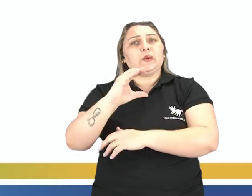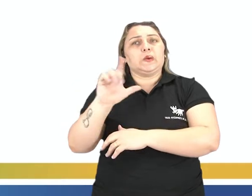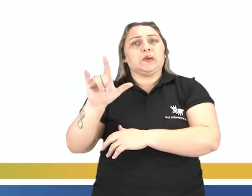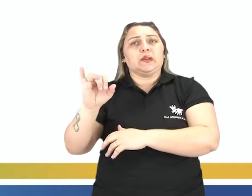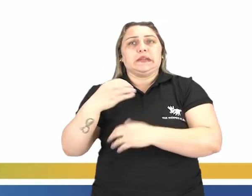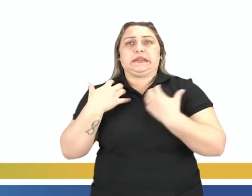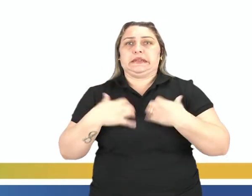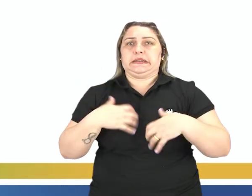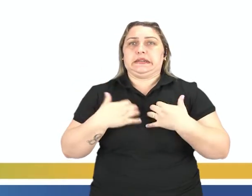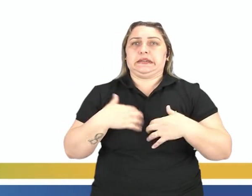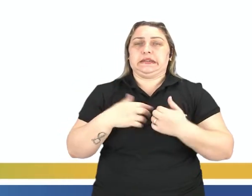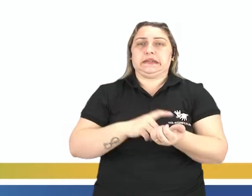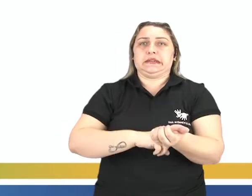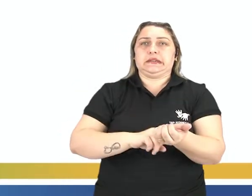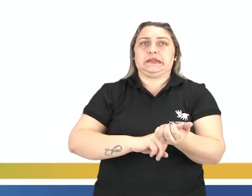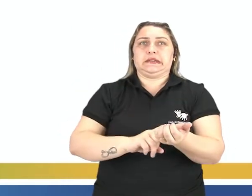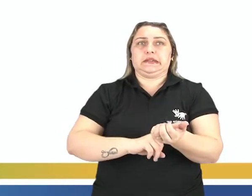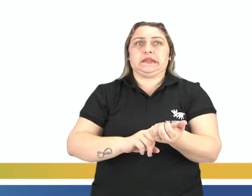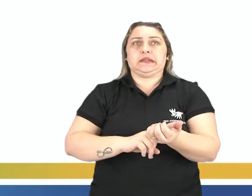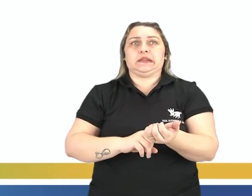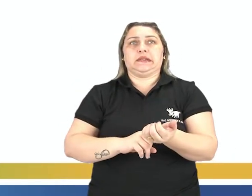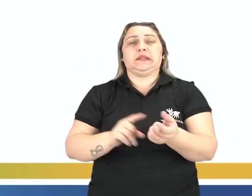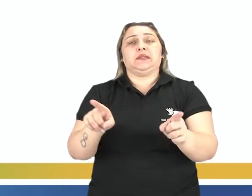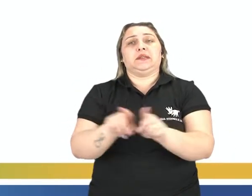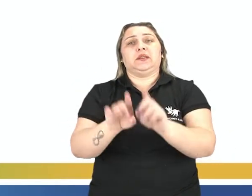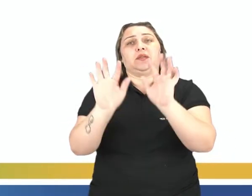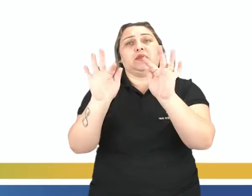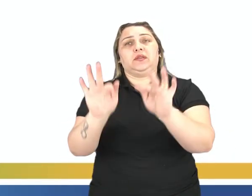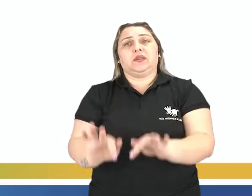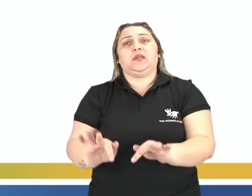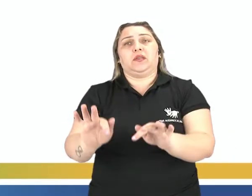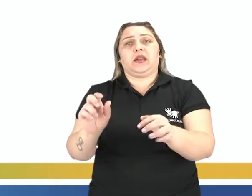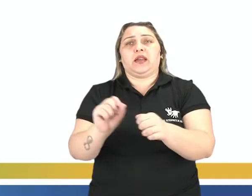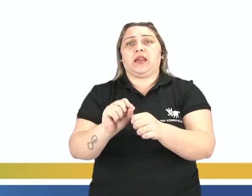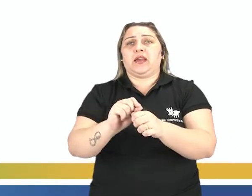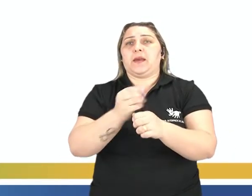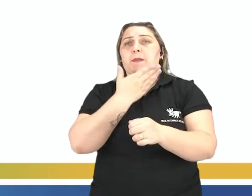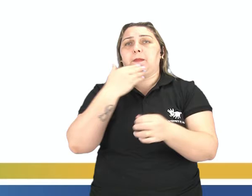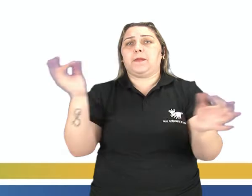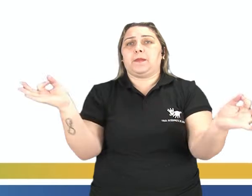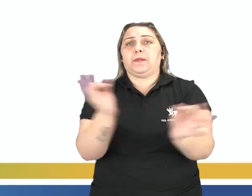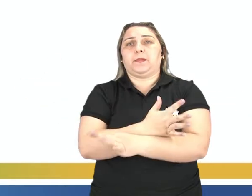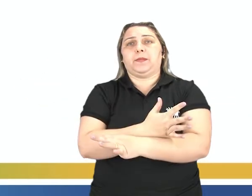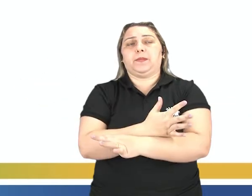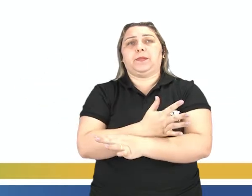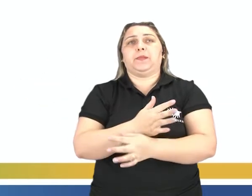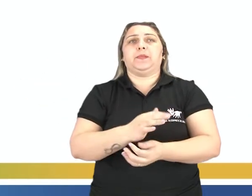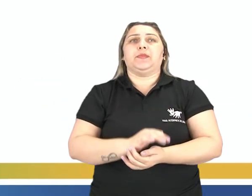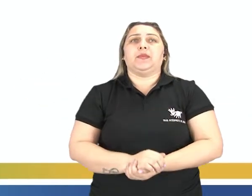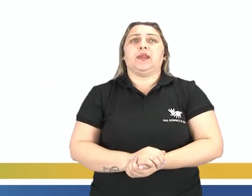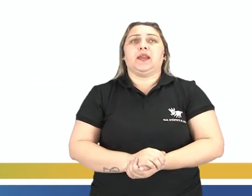aquele momento de tensão na história, e o desfecho, que é quando se resolve a situação.